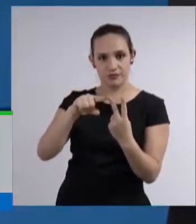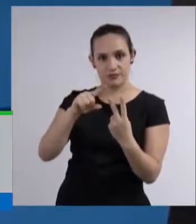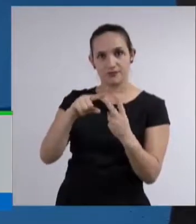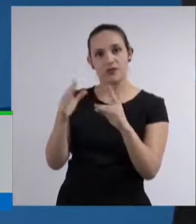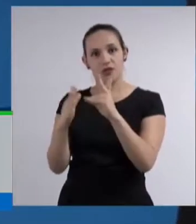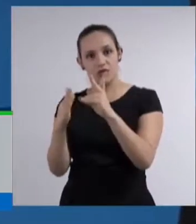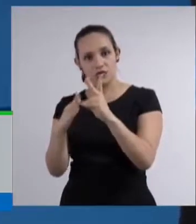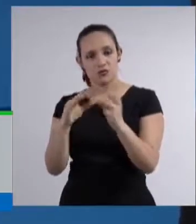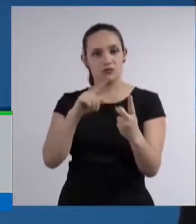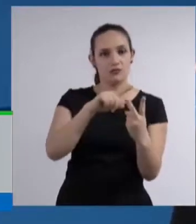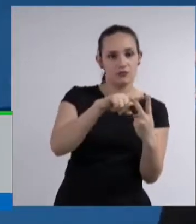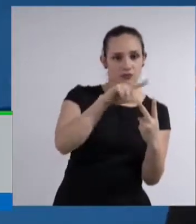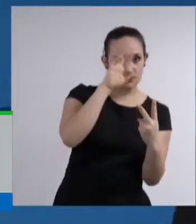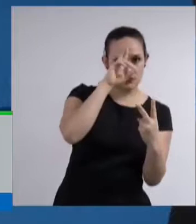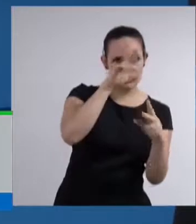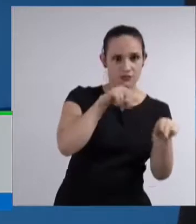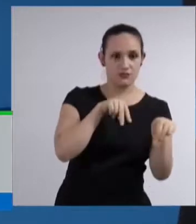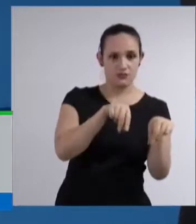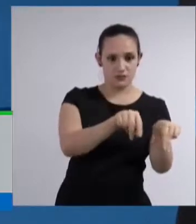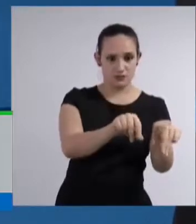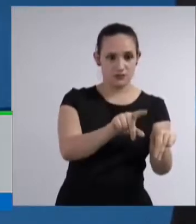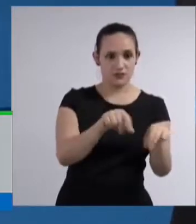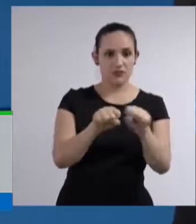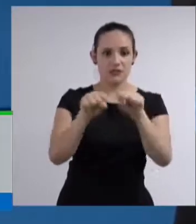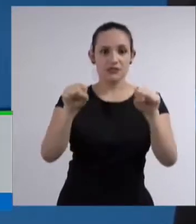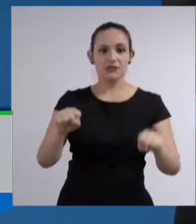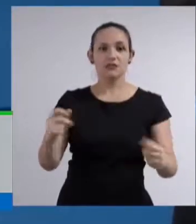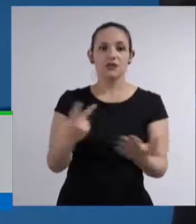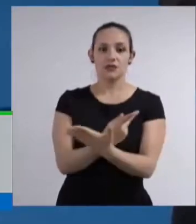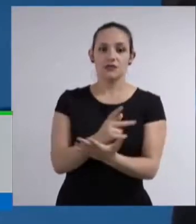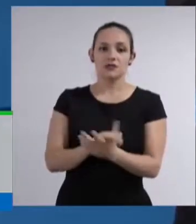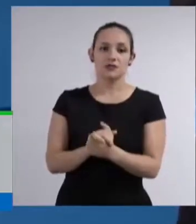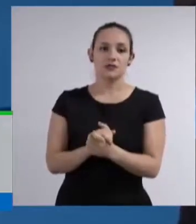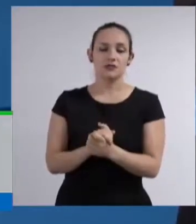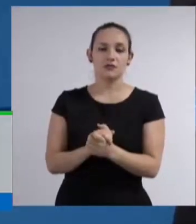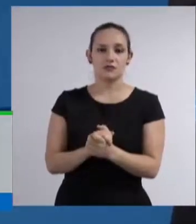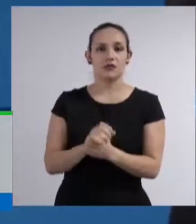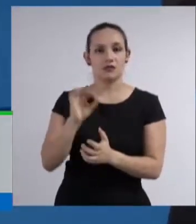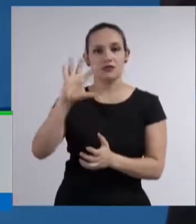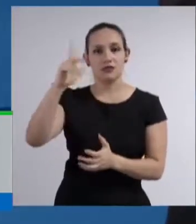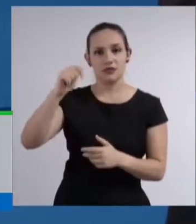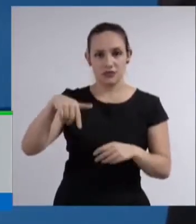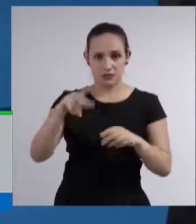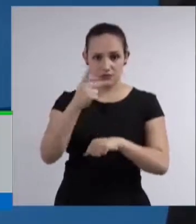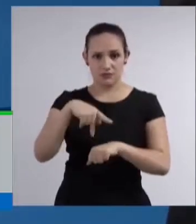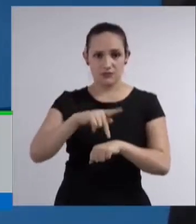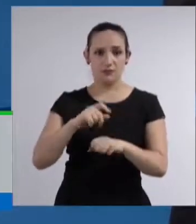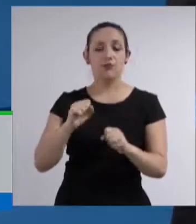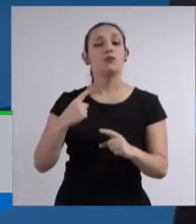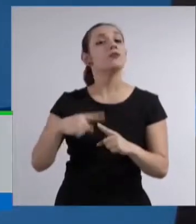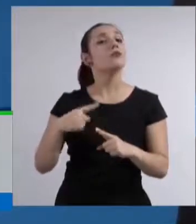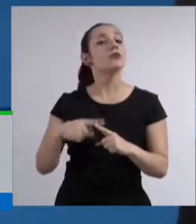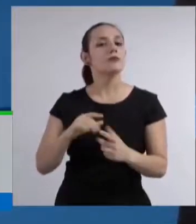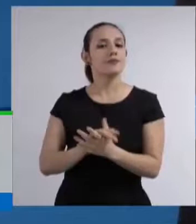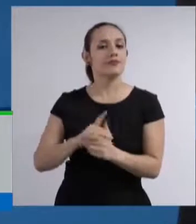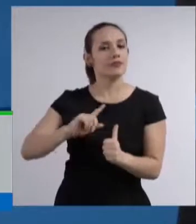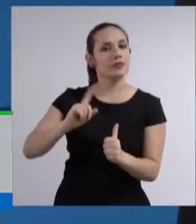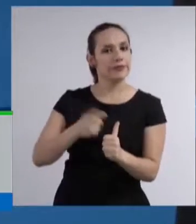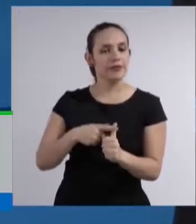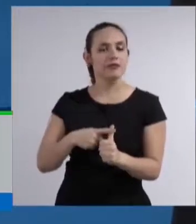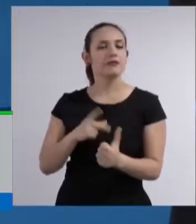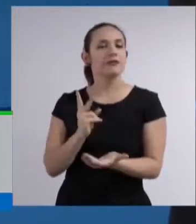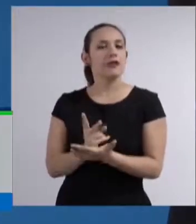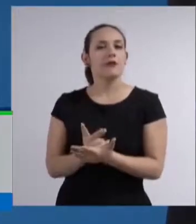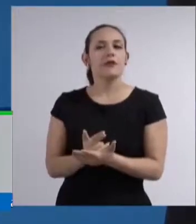produtor rural. São vítimas hoje desse sistema absurdo que acontece no nosso país. Primeiro, pela enganação que